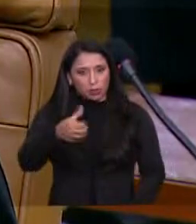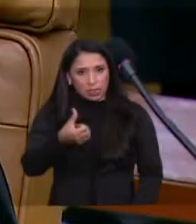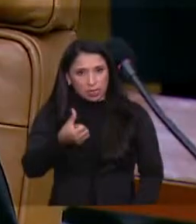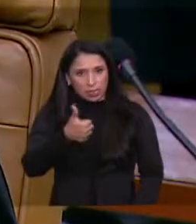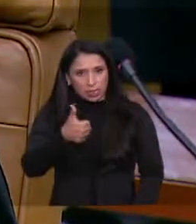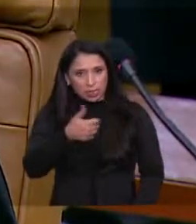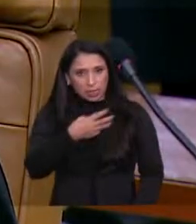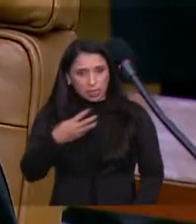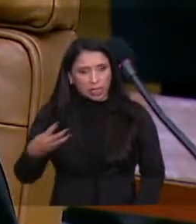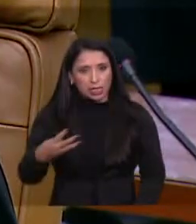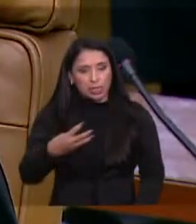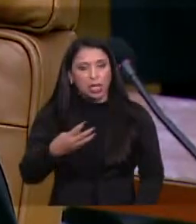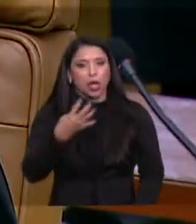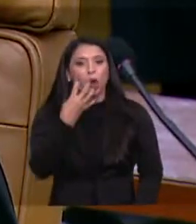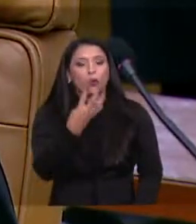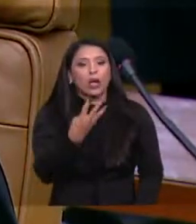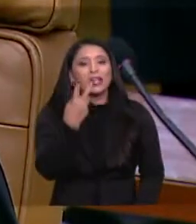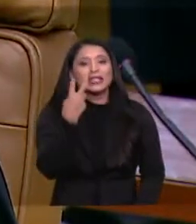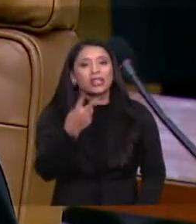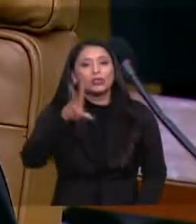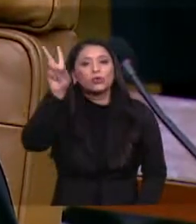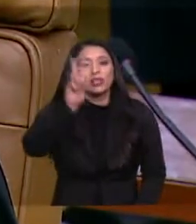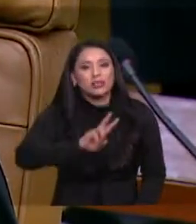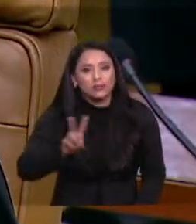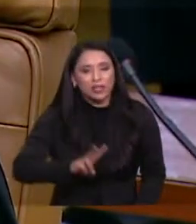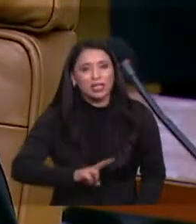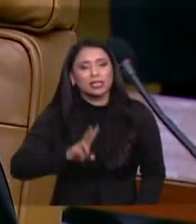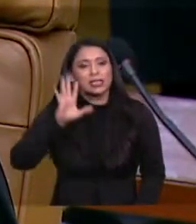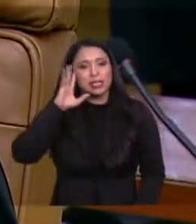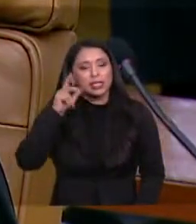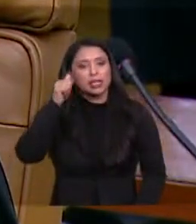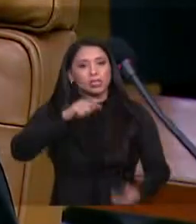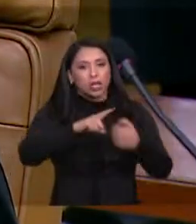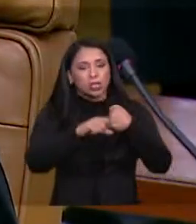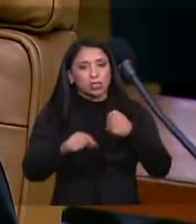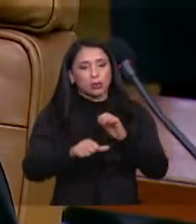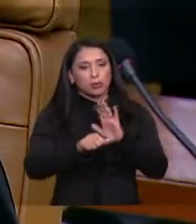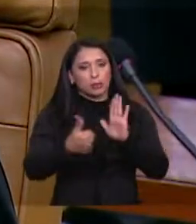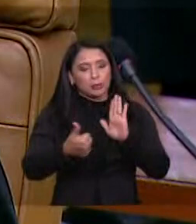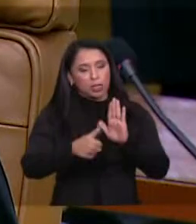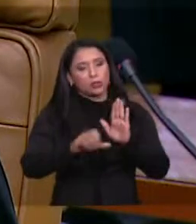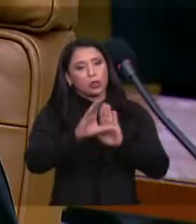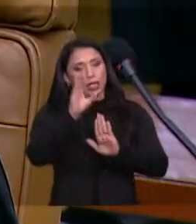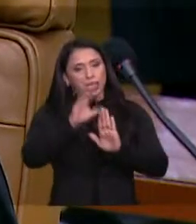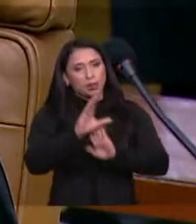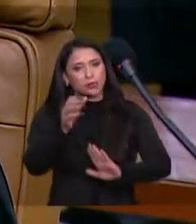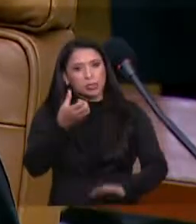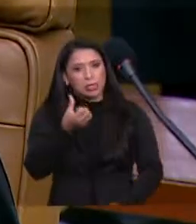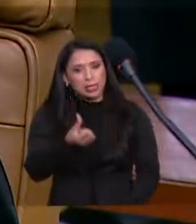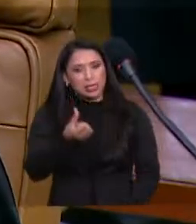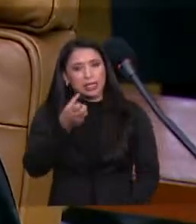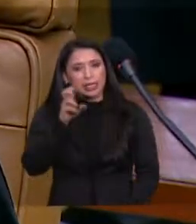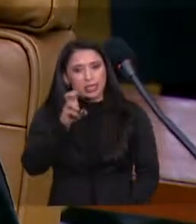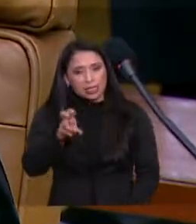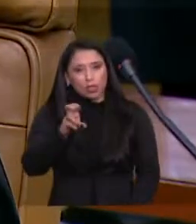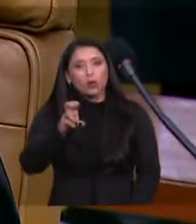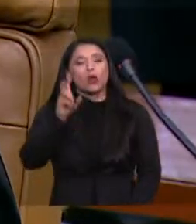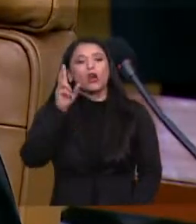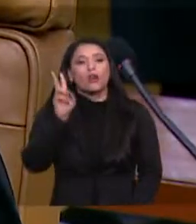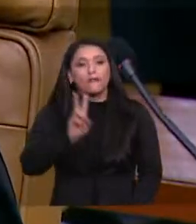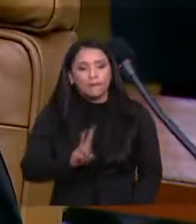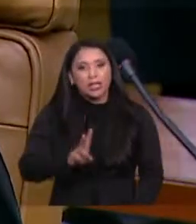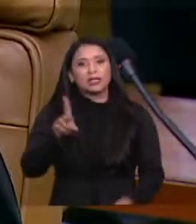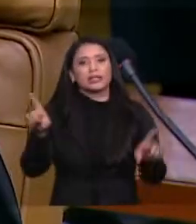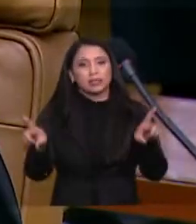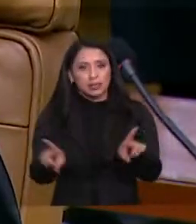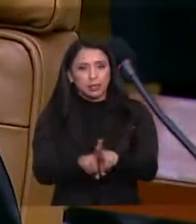9.613 por 42 vezes e nas sanções do artigo primeiro Cap da mesma lei por 65 vezes também